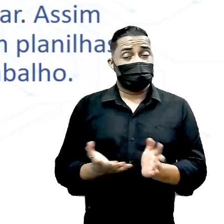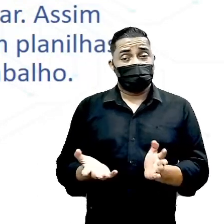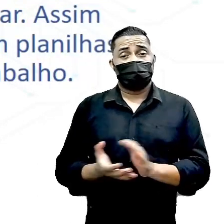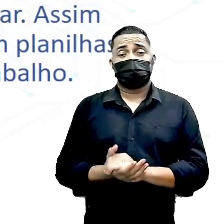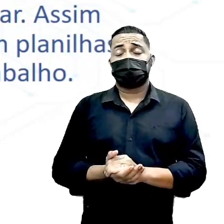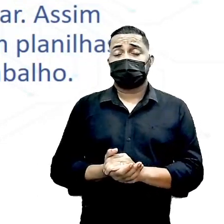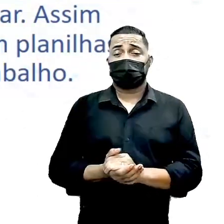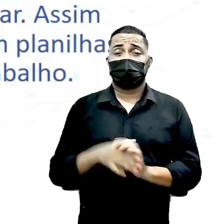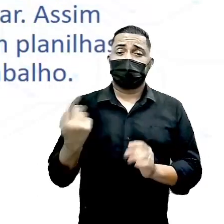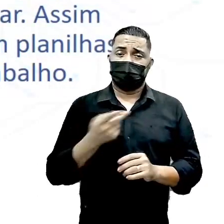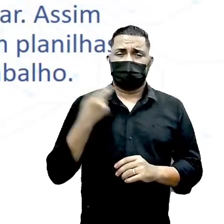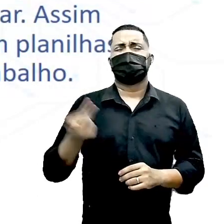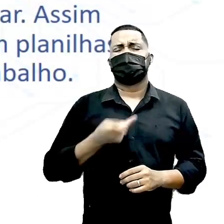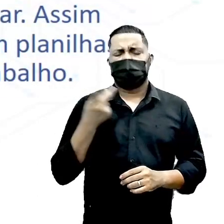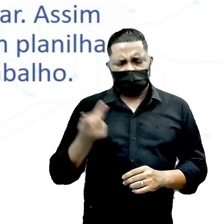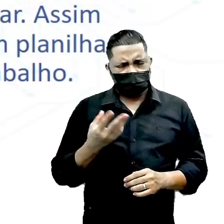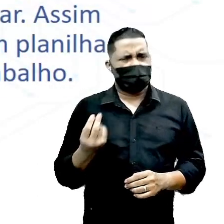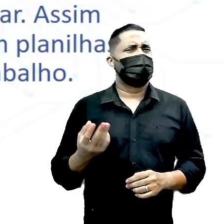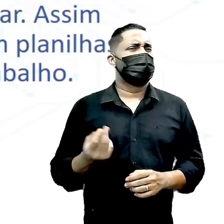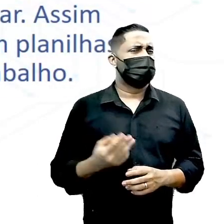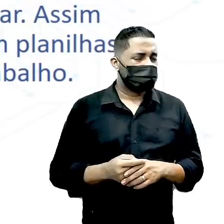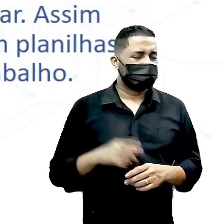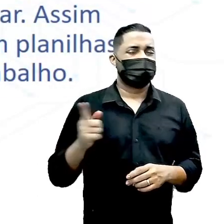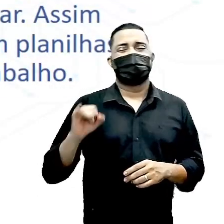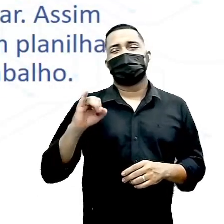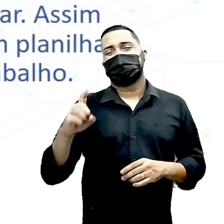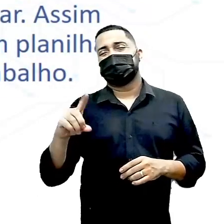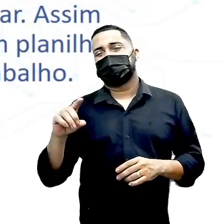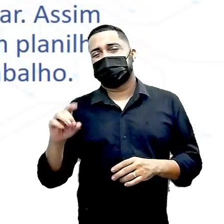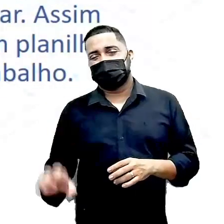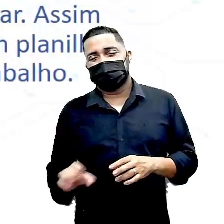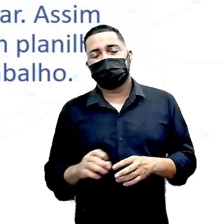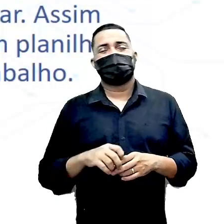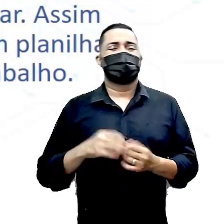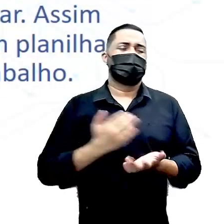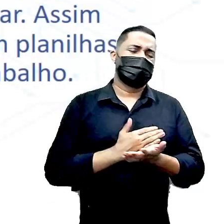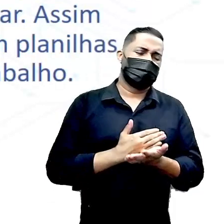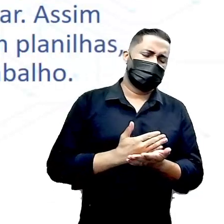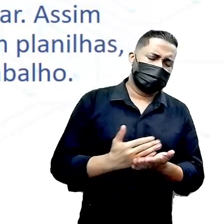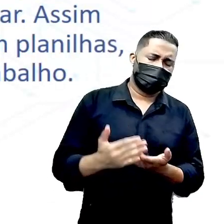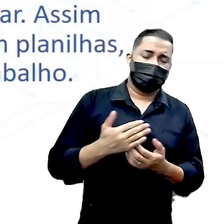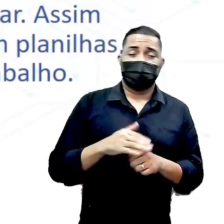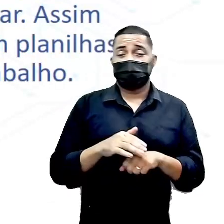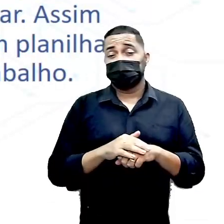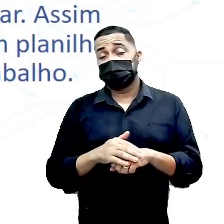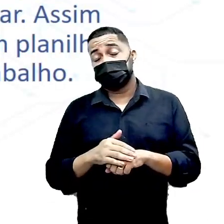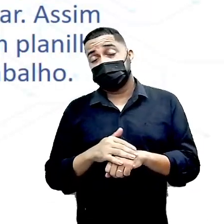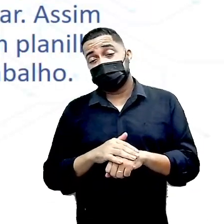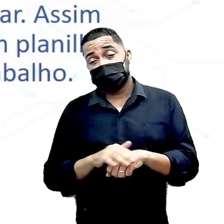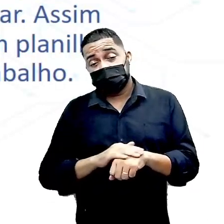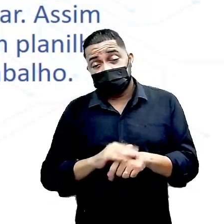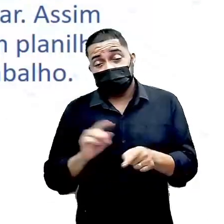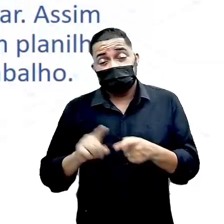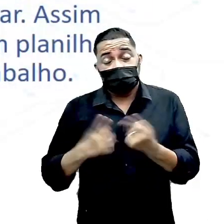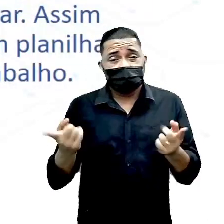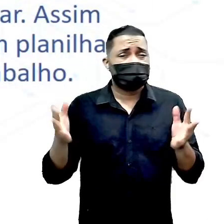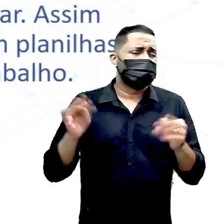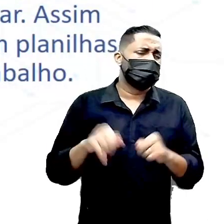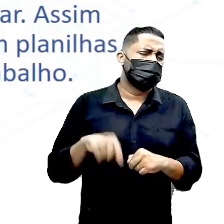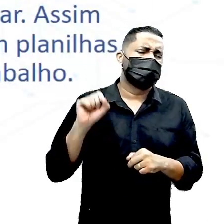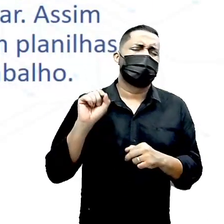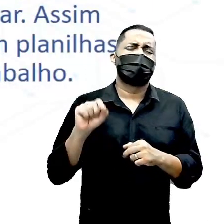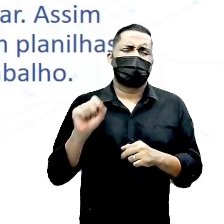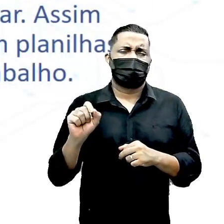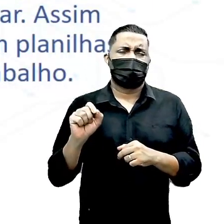Bom, a gente falou bastante sobre IDE, iniciou, começou, mas no final, o que